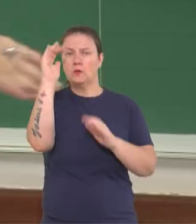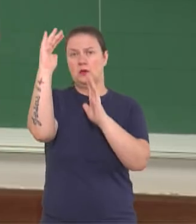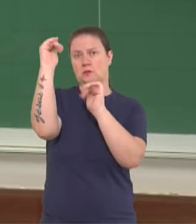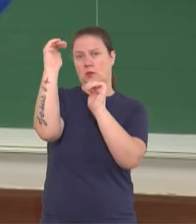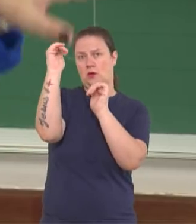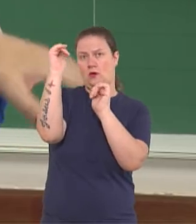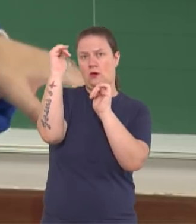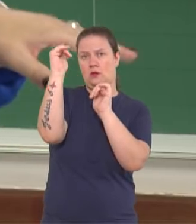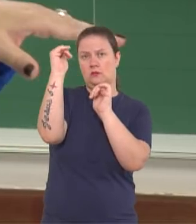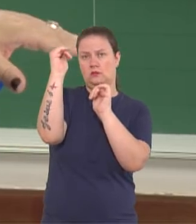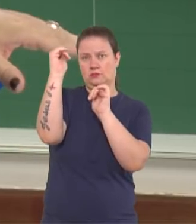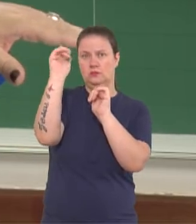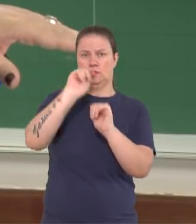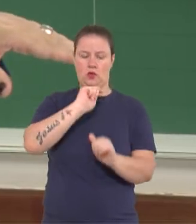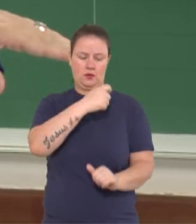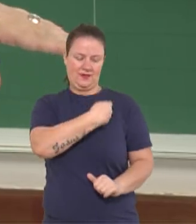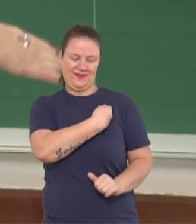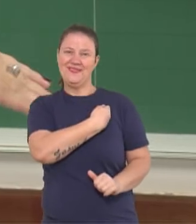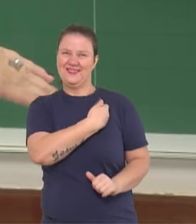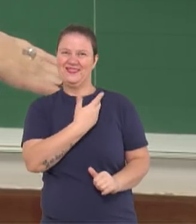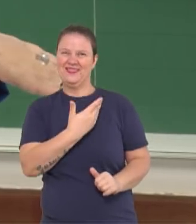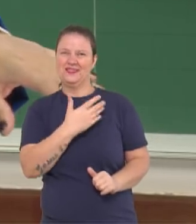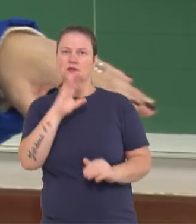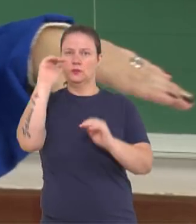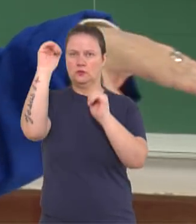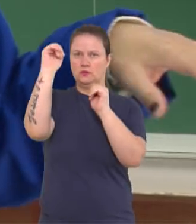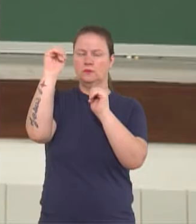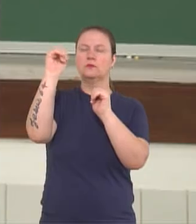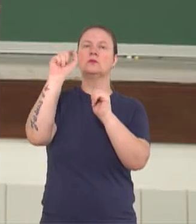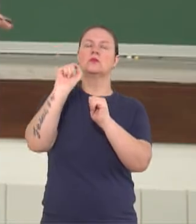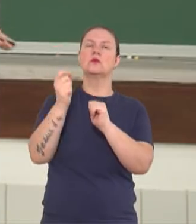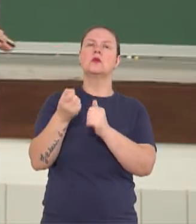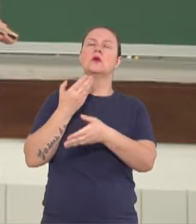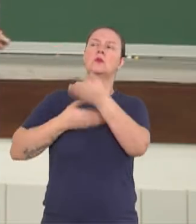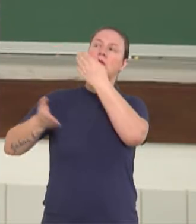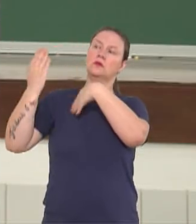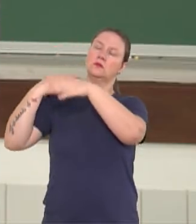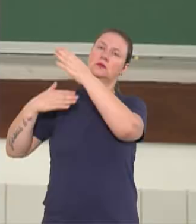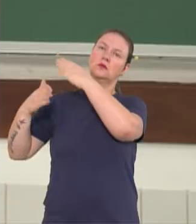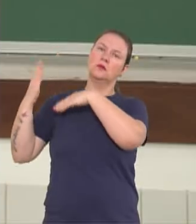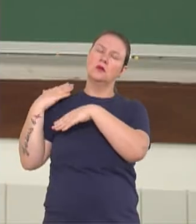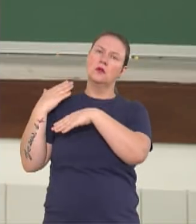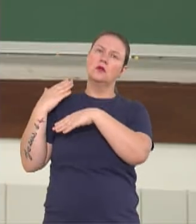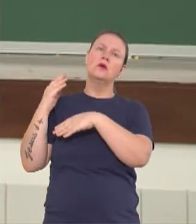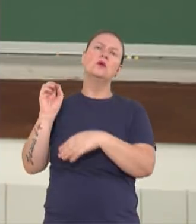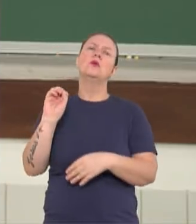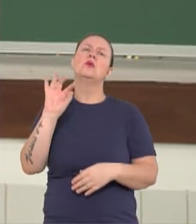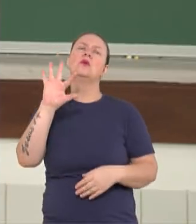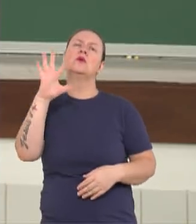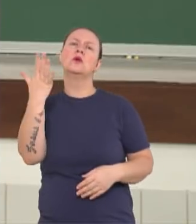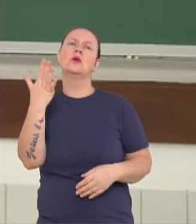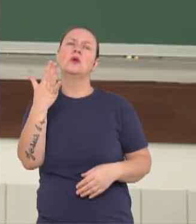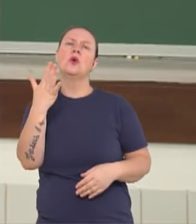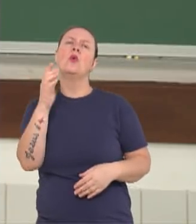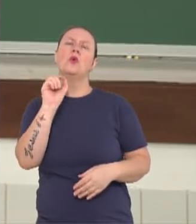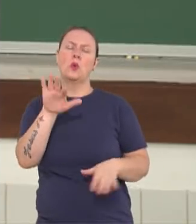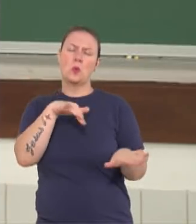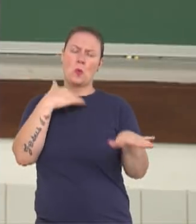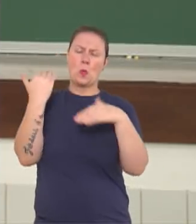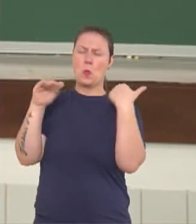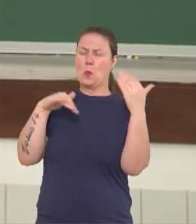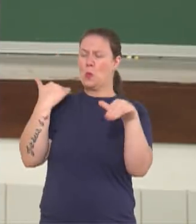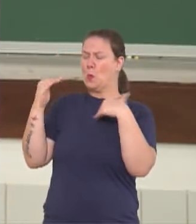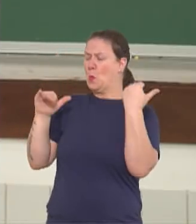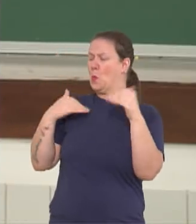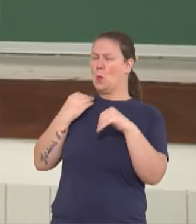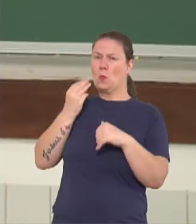aí no passado, né, e que também acabou causando aí o óbito de milhares de pessoas